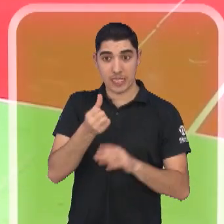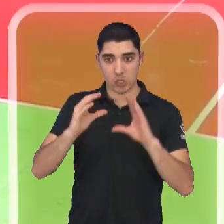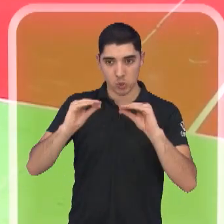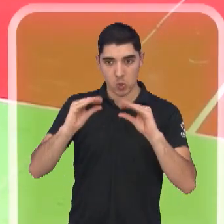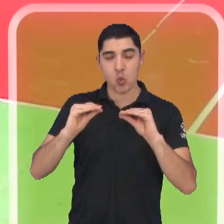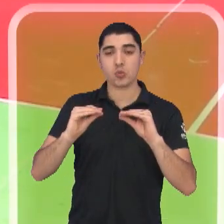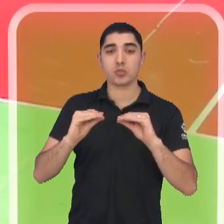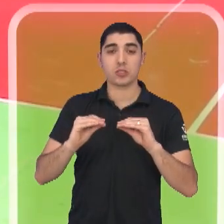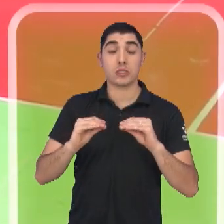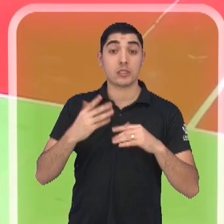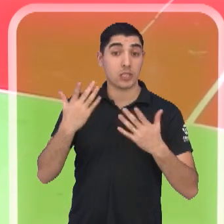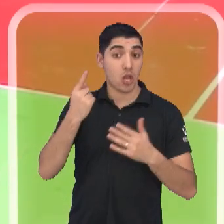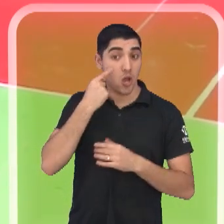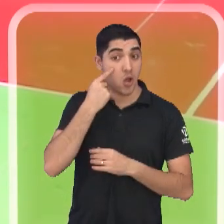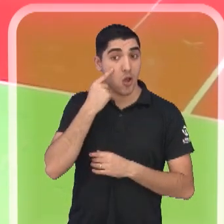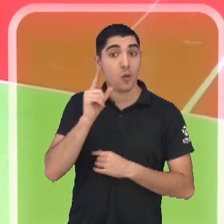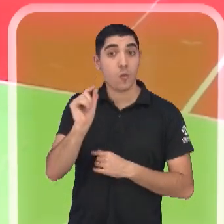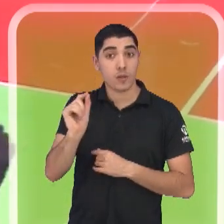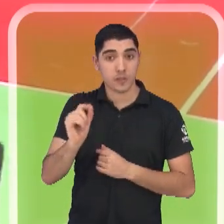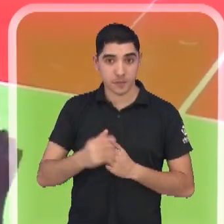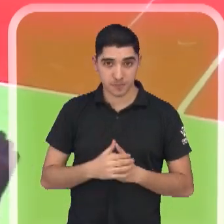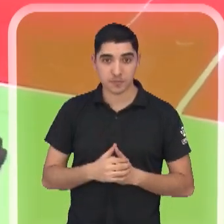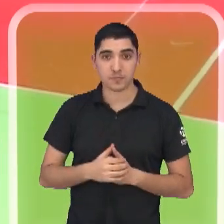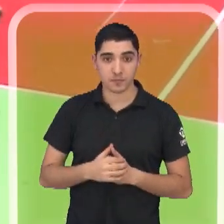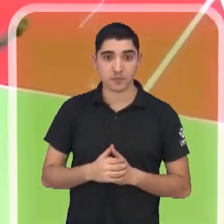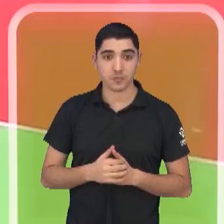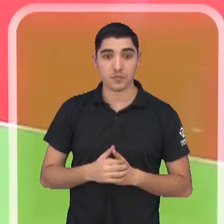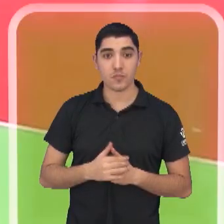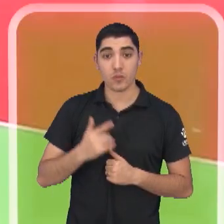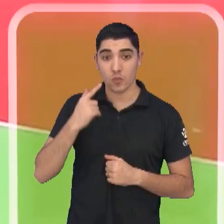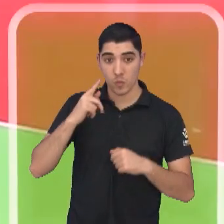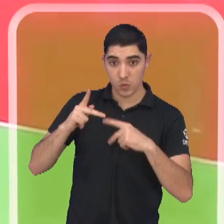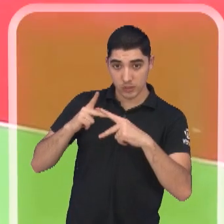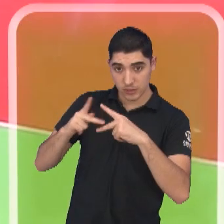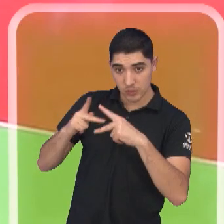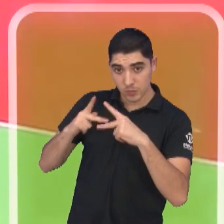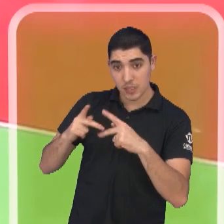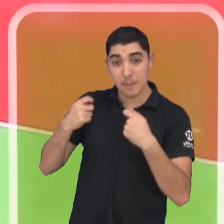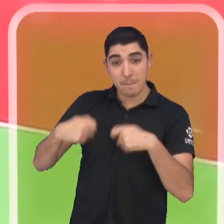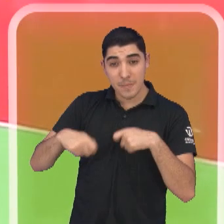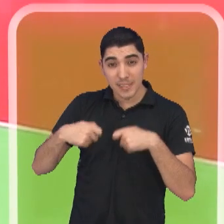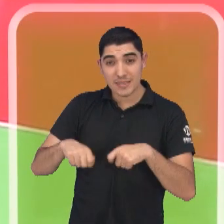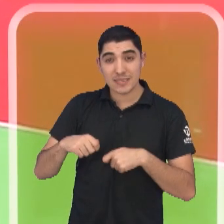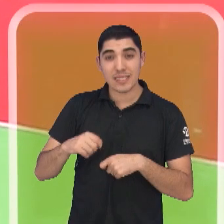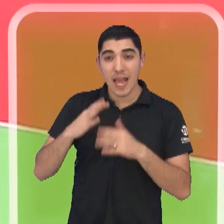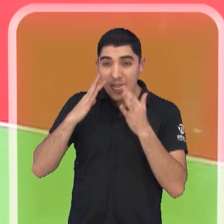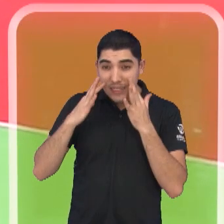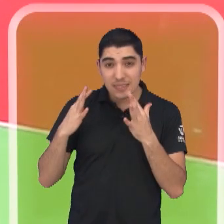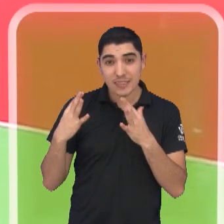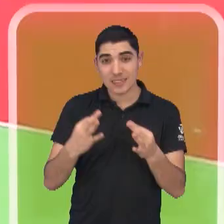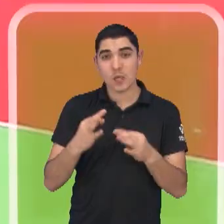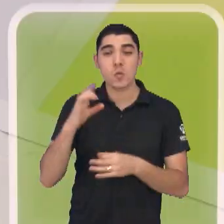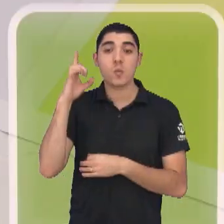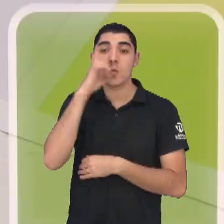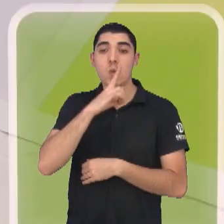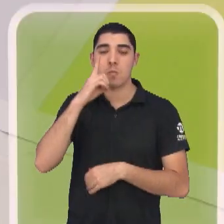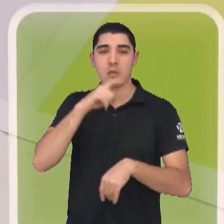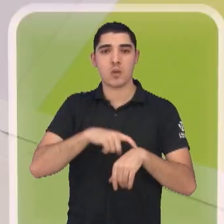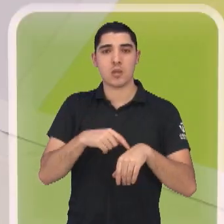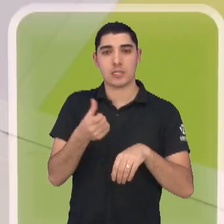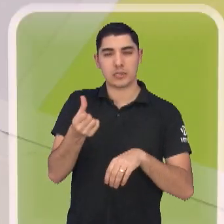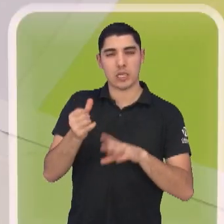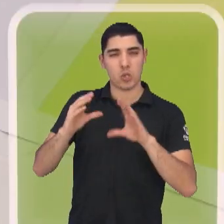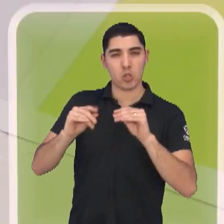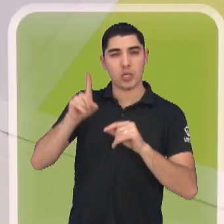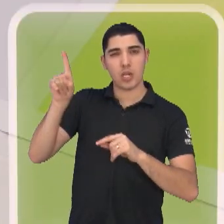o detalhe é o seguinte o São José precisa ficar atento o jogo domingo 18 horas no Tênis Clube